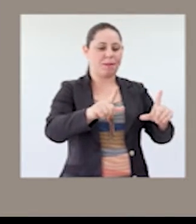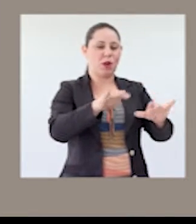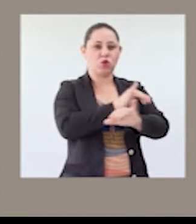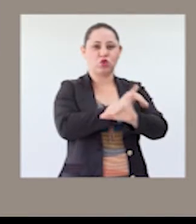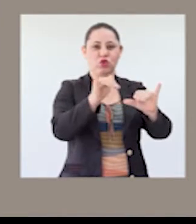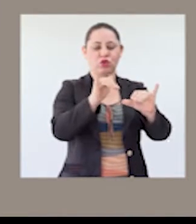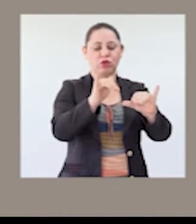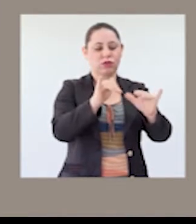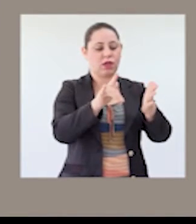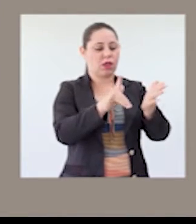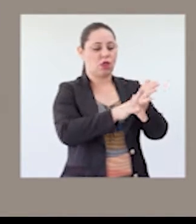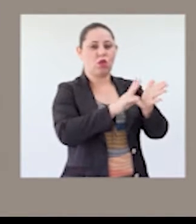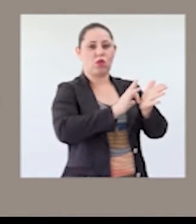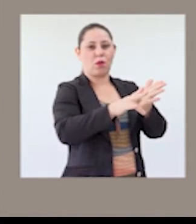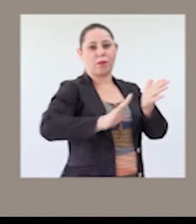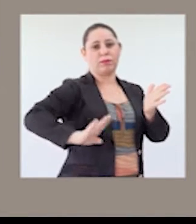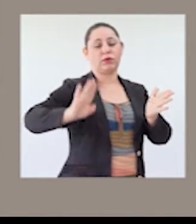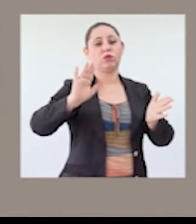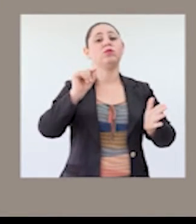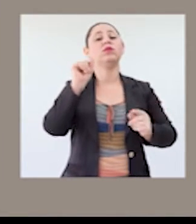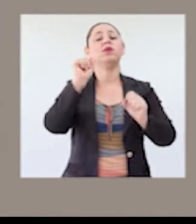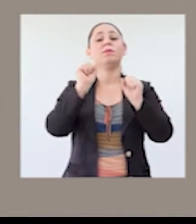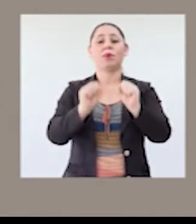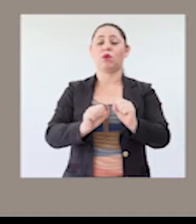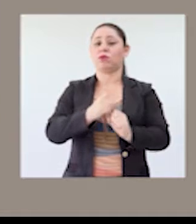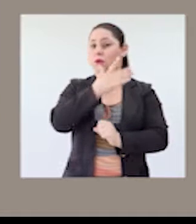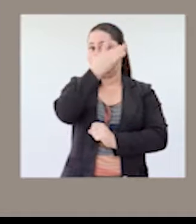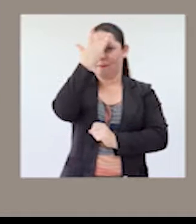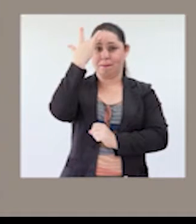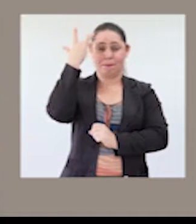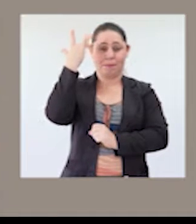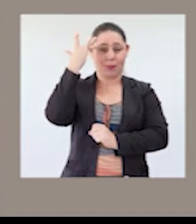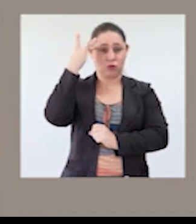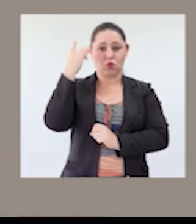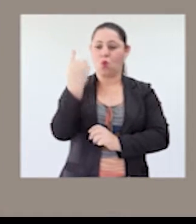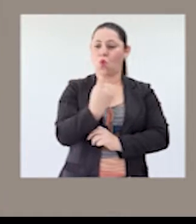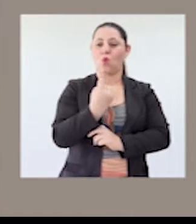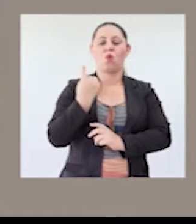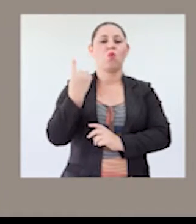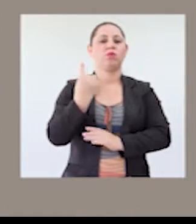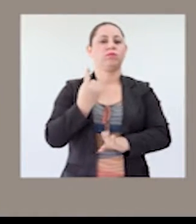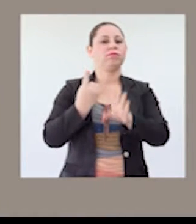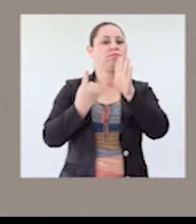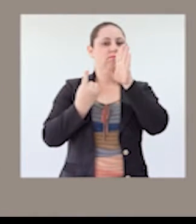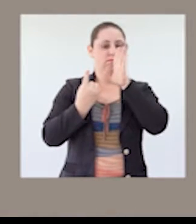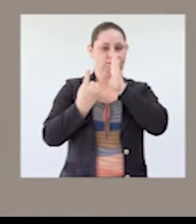campanha caracteriza crime. O que pode é o eleitor, de forma individual e